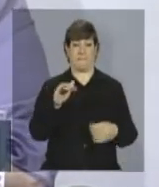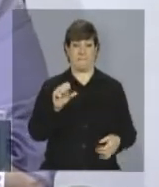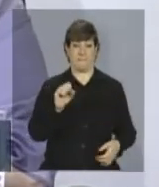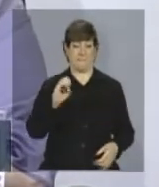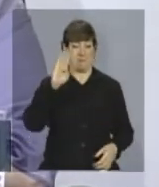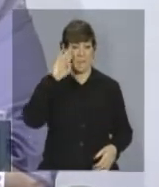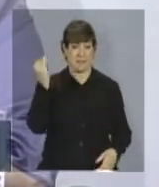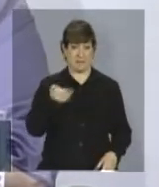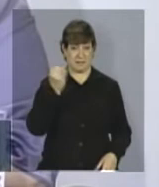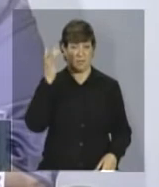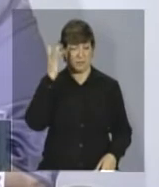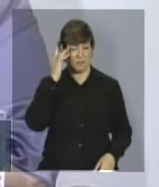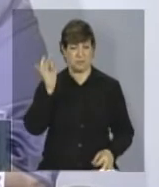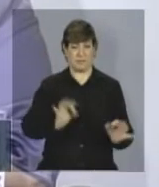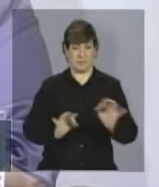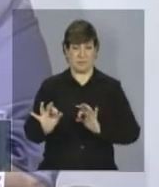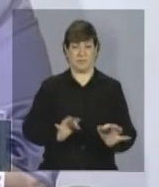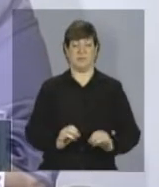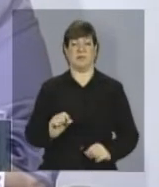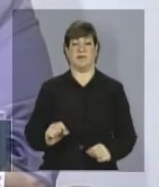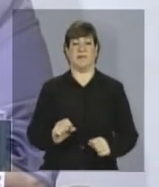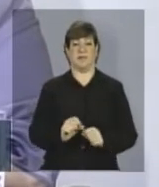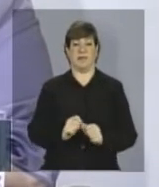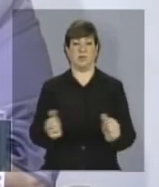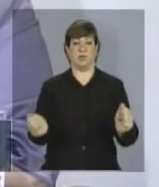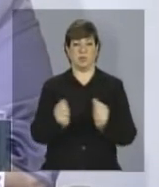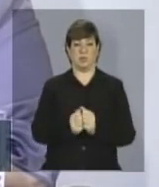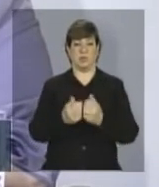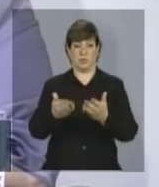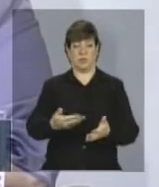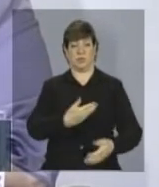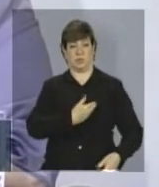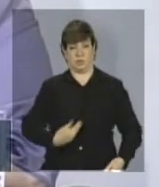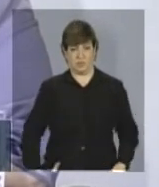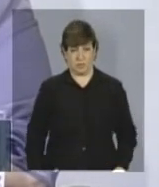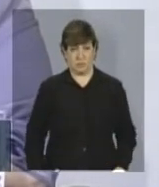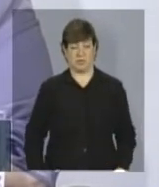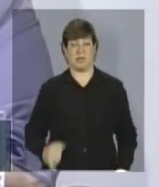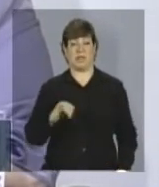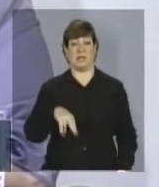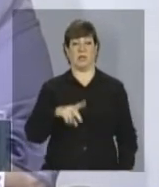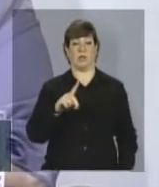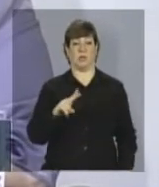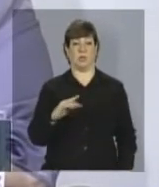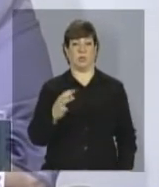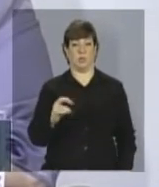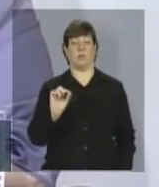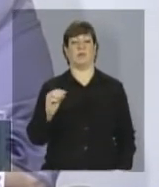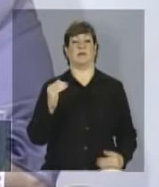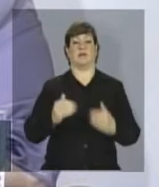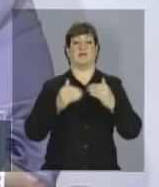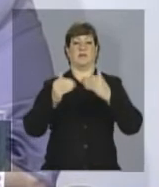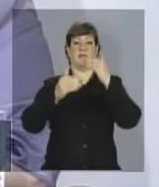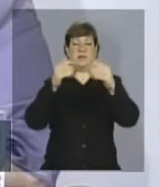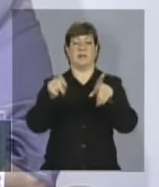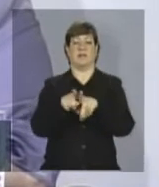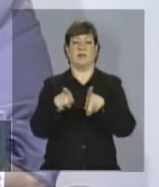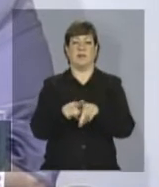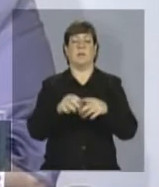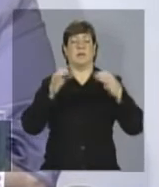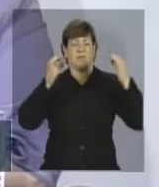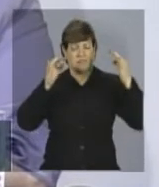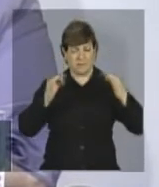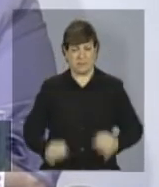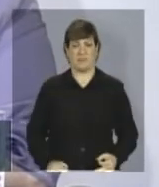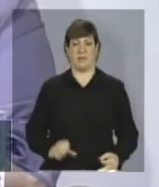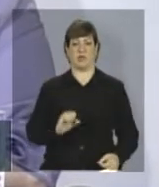as estratégias que, construídas com a concepção do Estado como indutor do desenvolvimento e com a convicção de